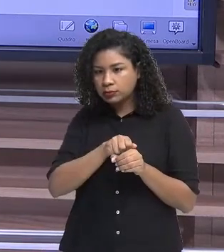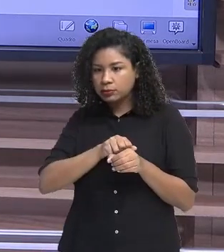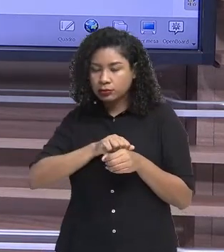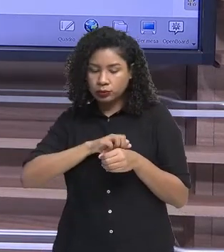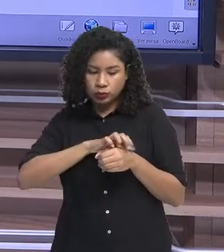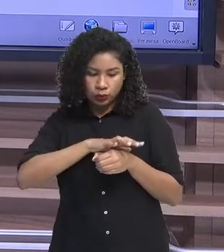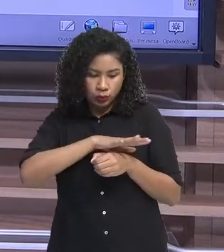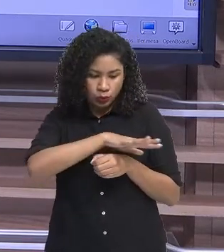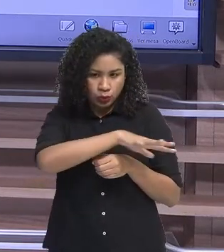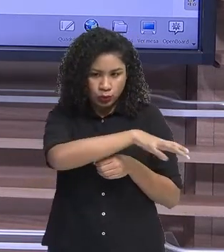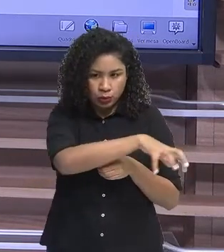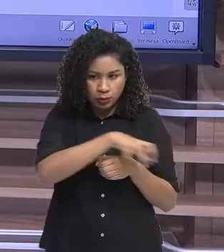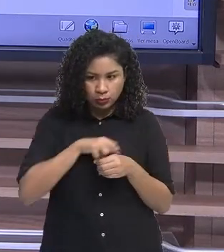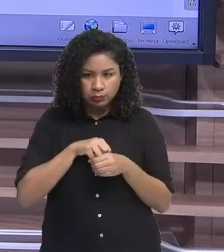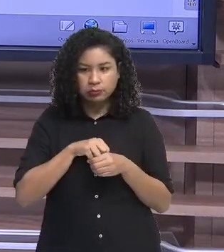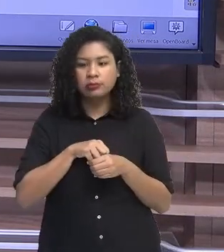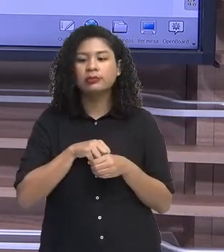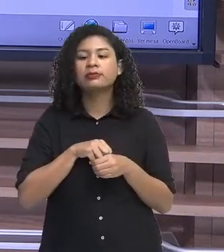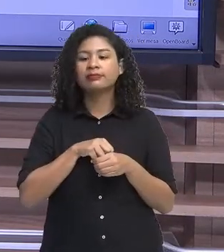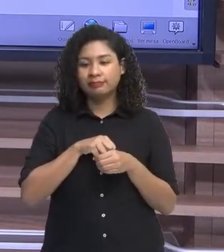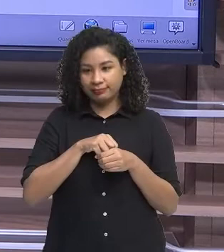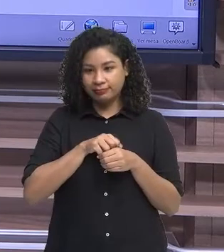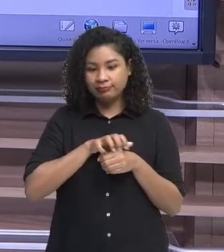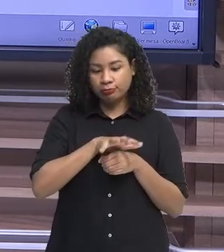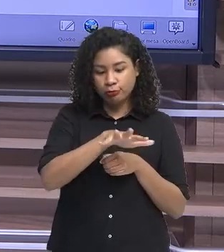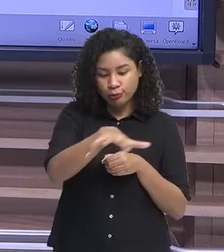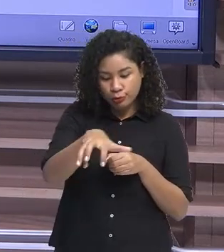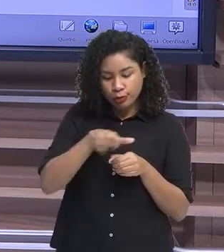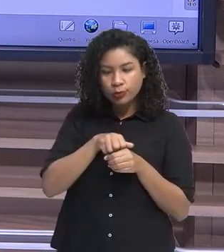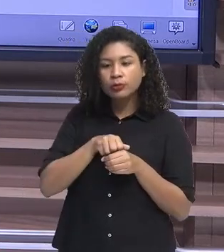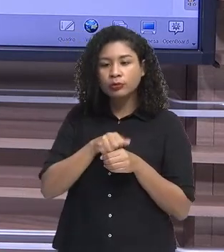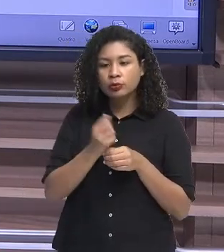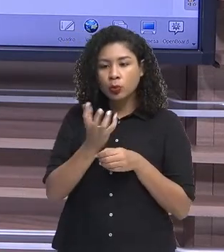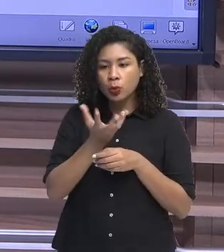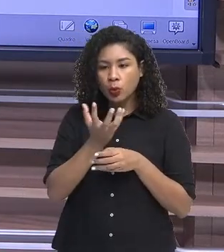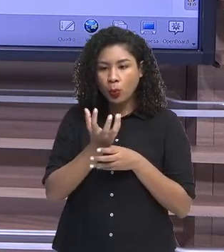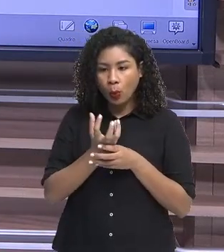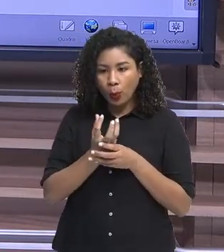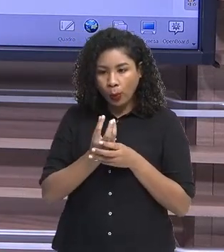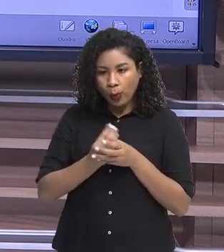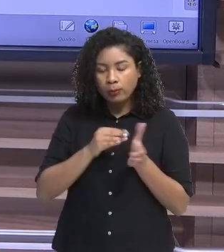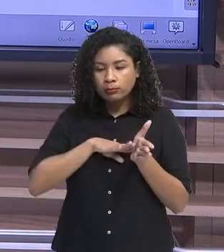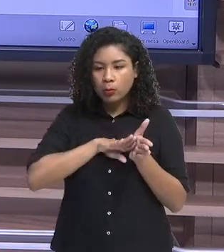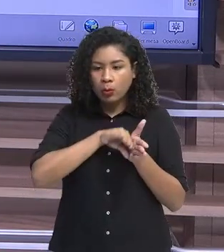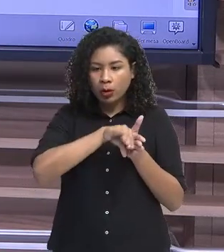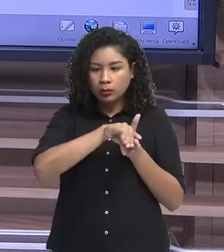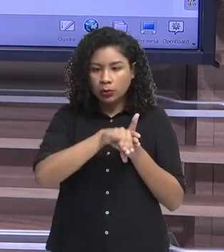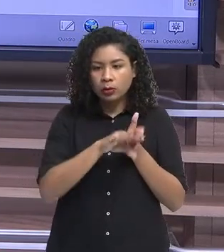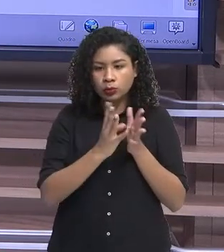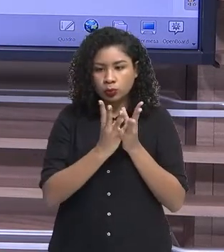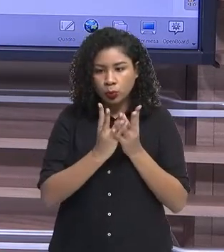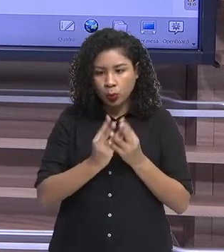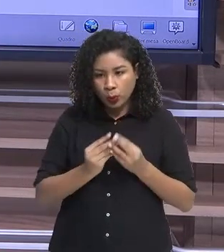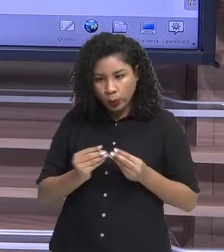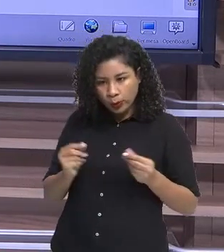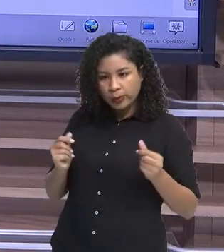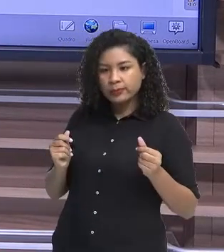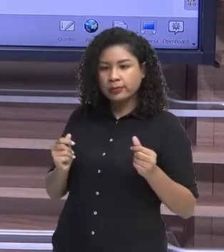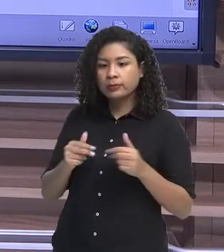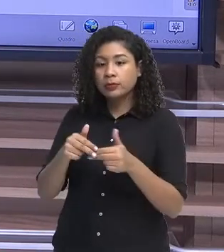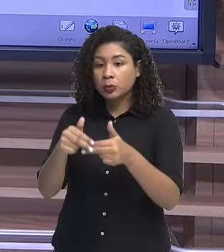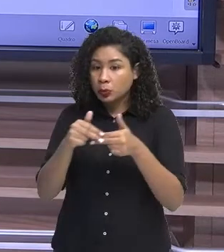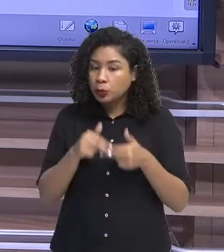que, é que ela faz? Ela vai digerir, ou seja, ela vai tentar eliminar aquela bactéria, tá? Então, essa está relacionada